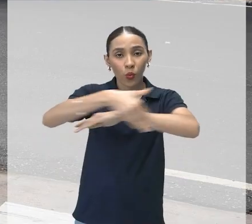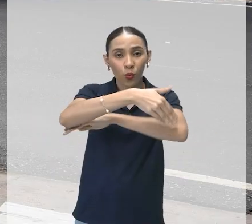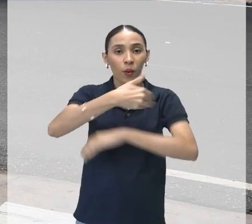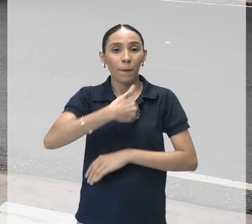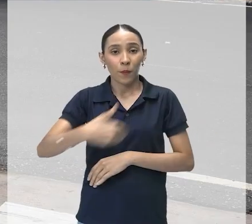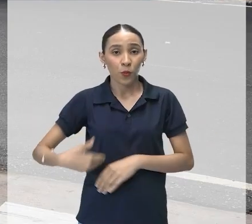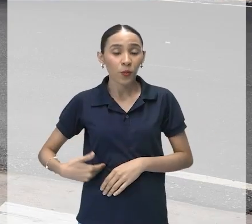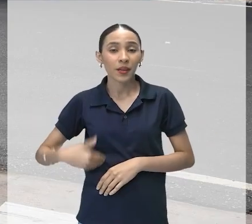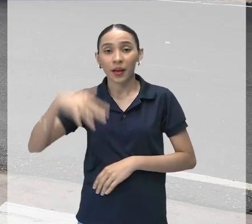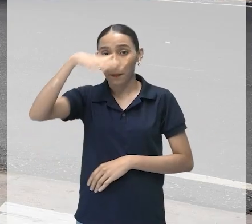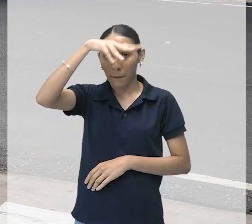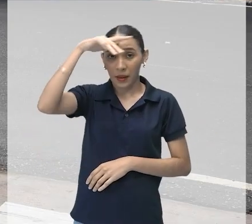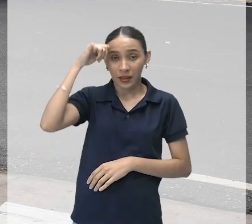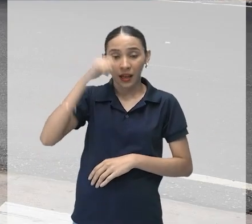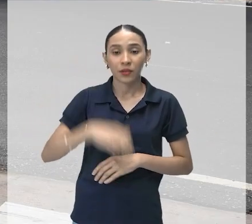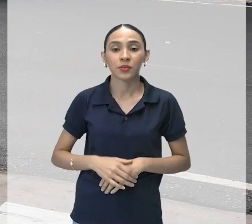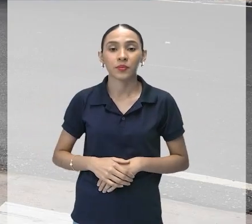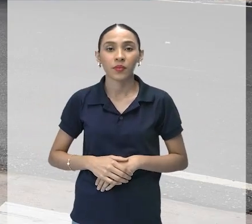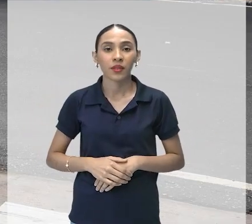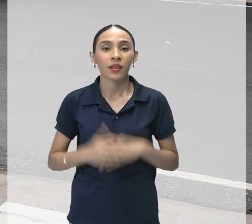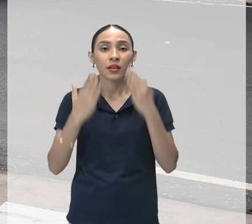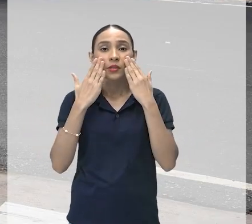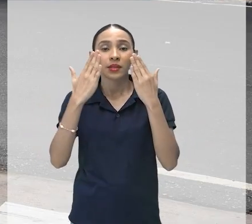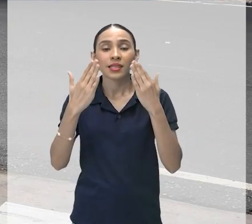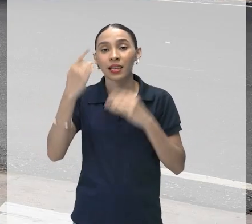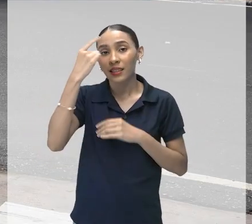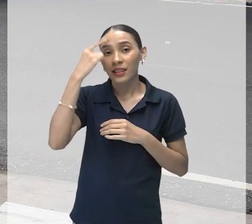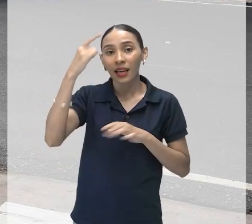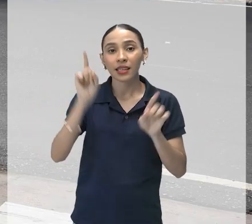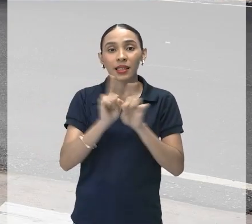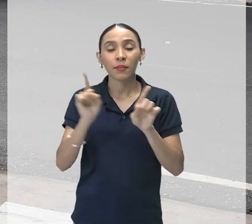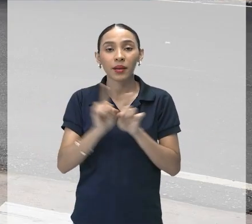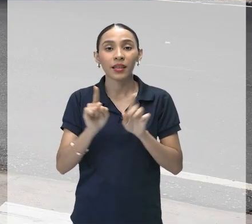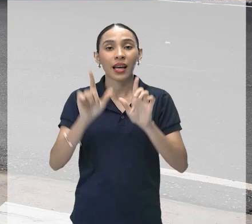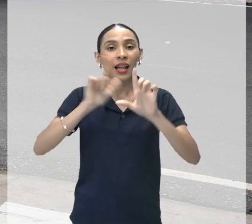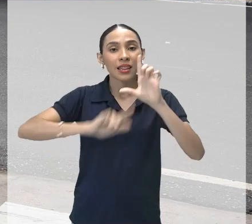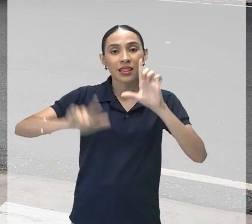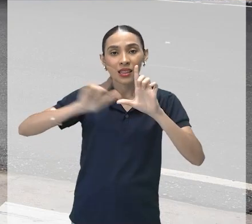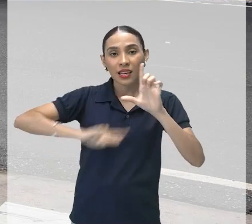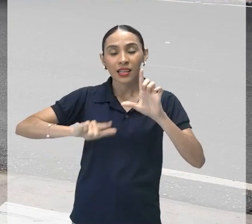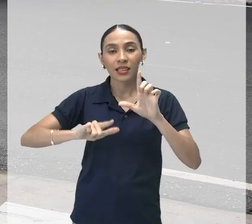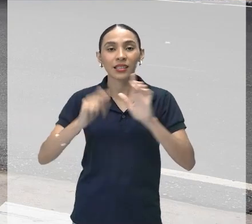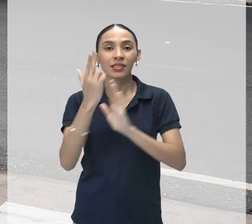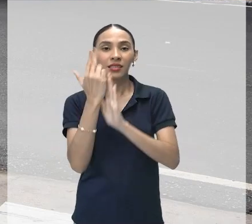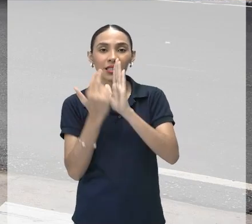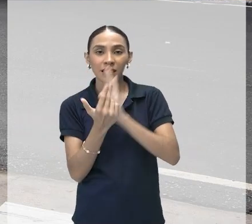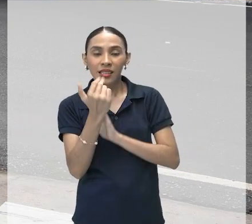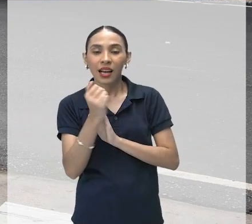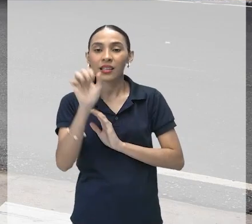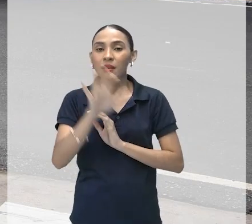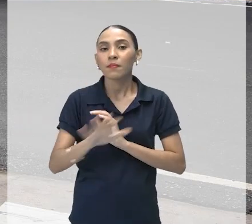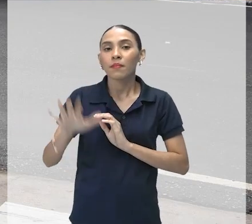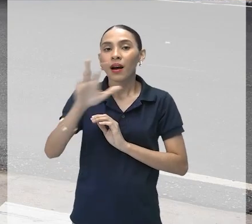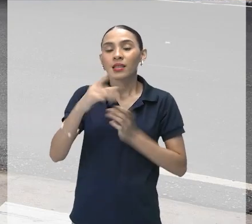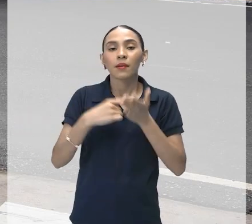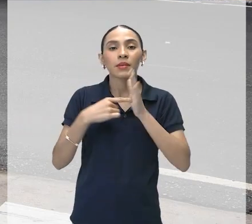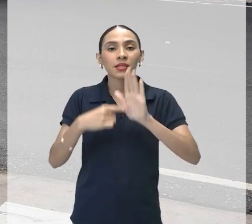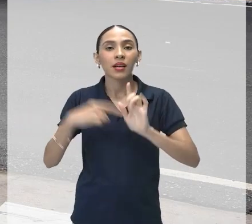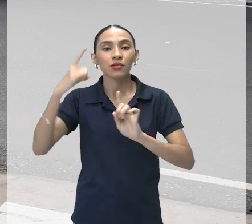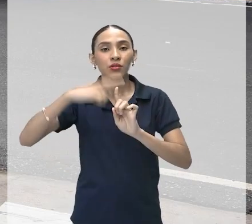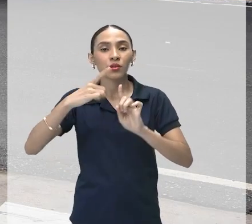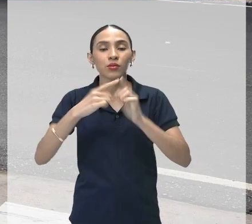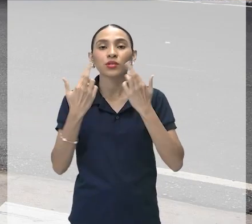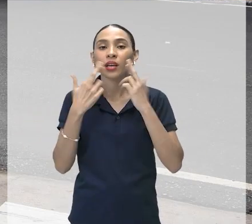pública de Manaus, certo? Para expressar ideias entre as letras desenhadas, as imagens que trazem algum tipo